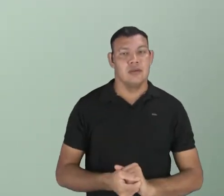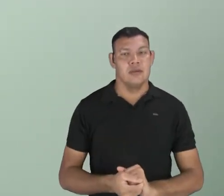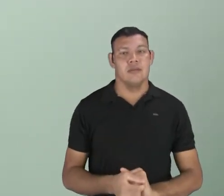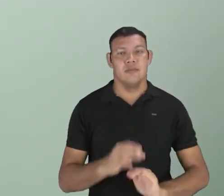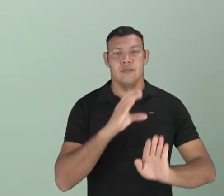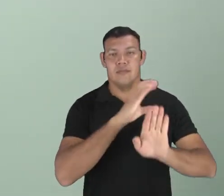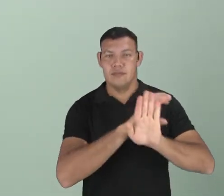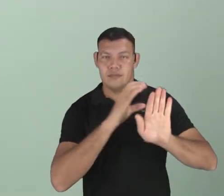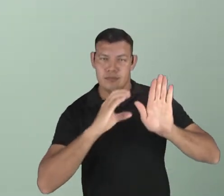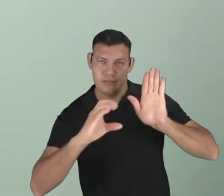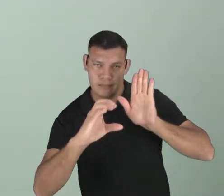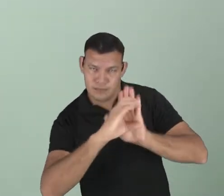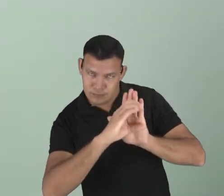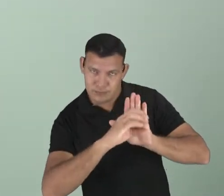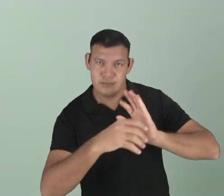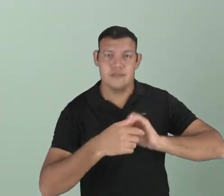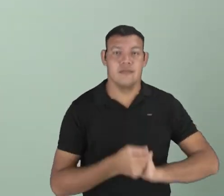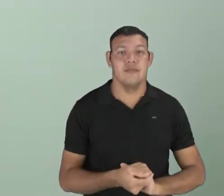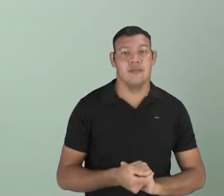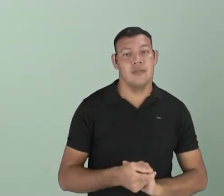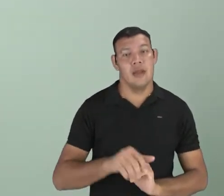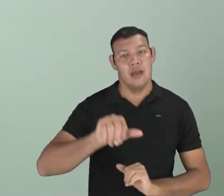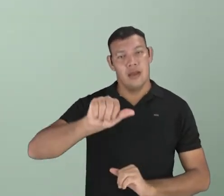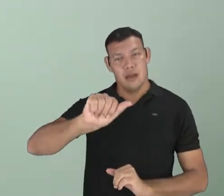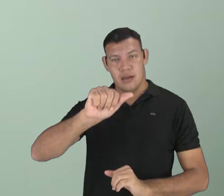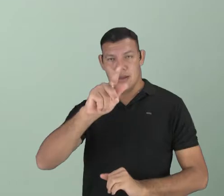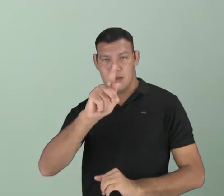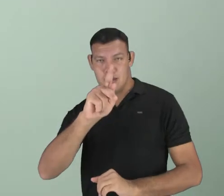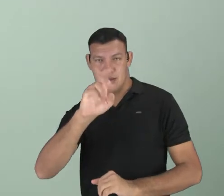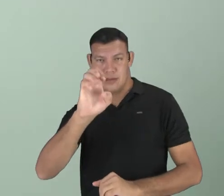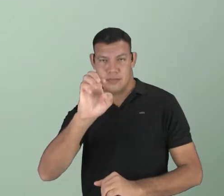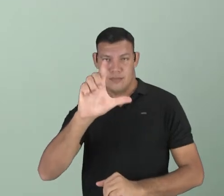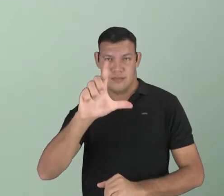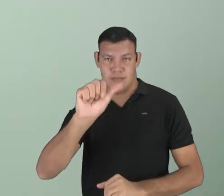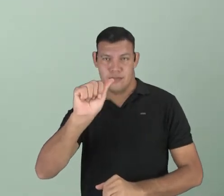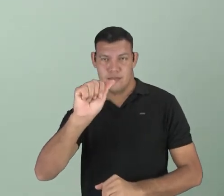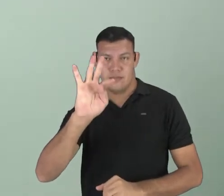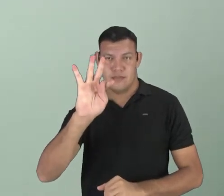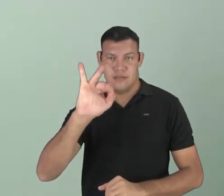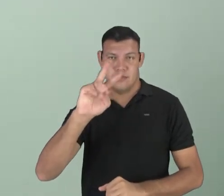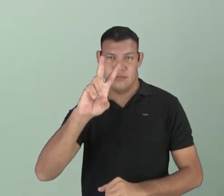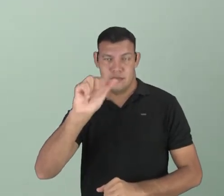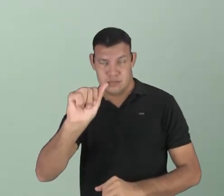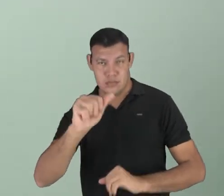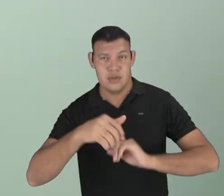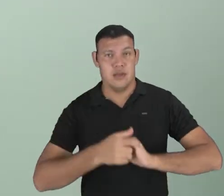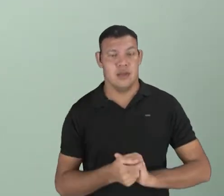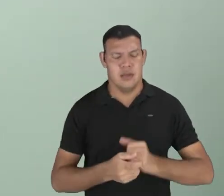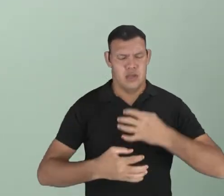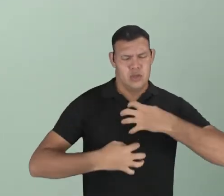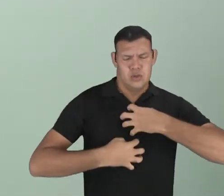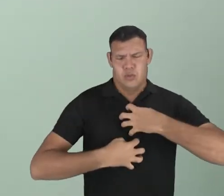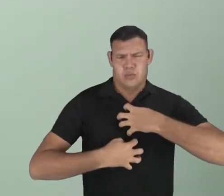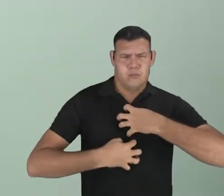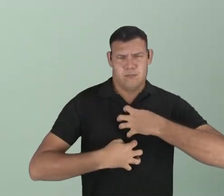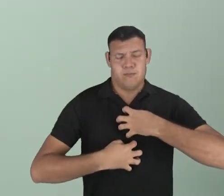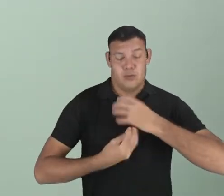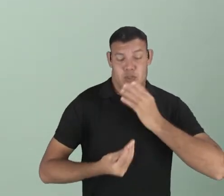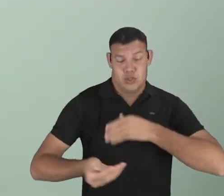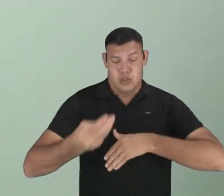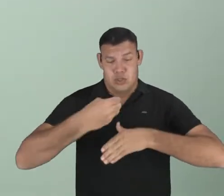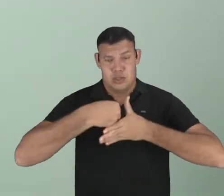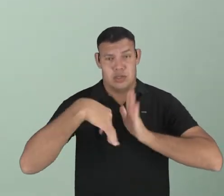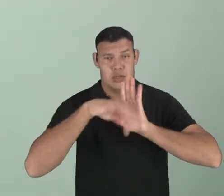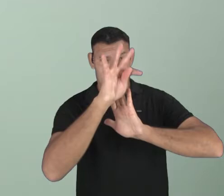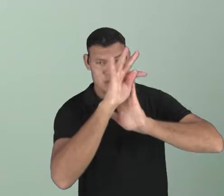quê? Conativa, apelativa. Então, vai depender a minha intenção, a intenção existente